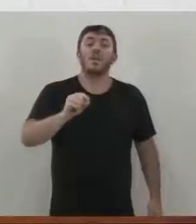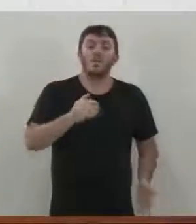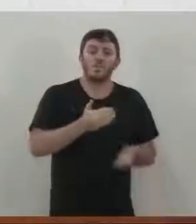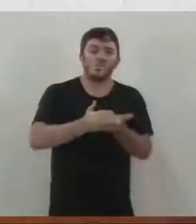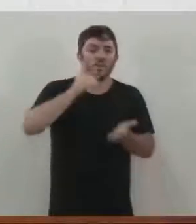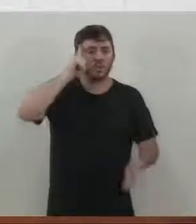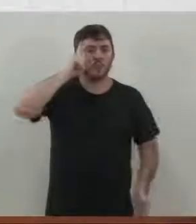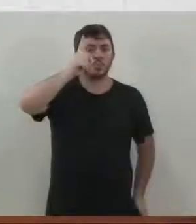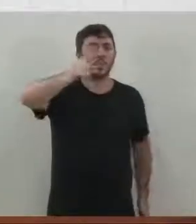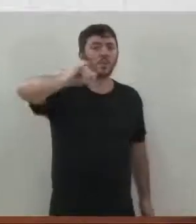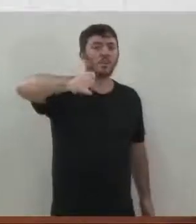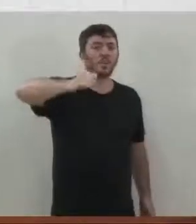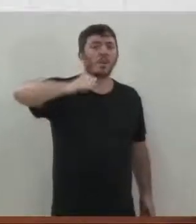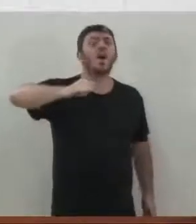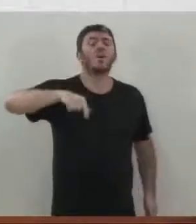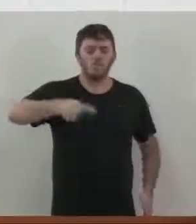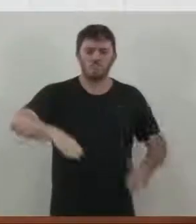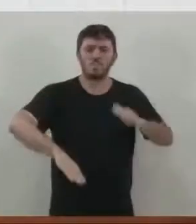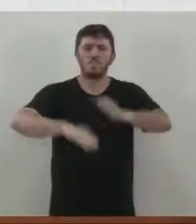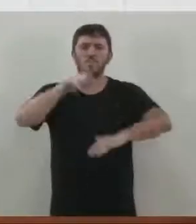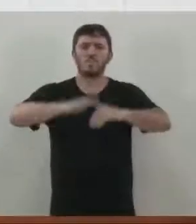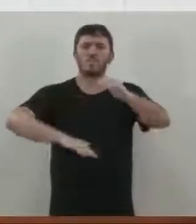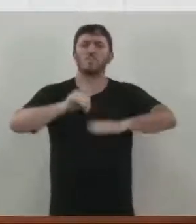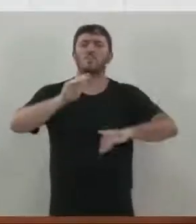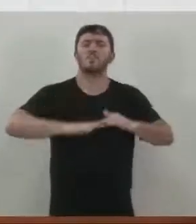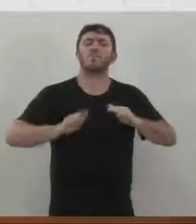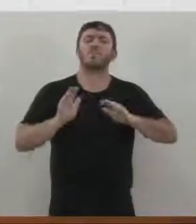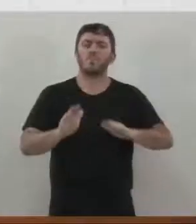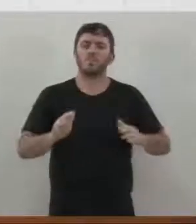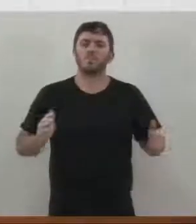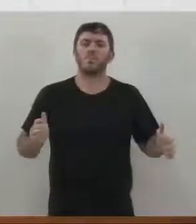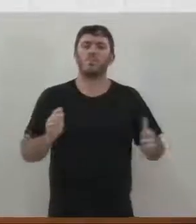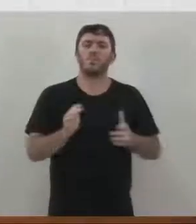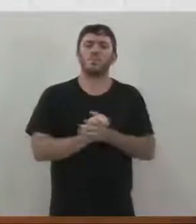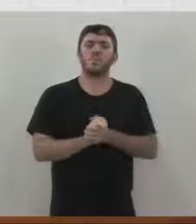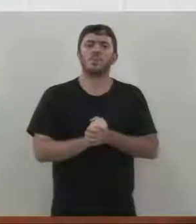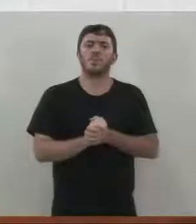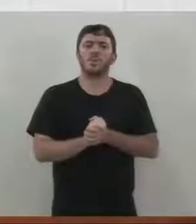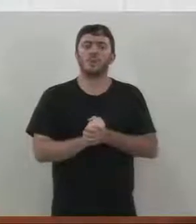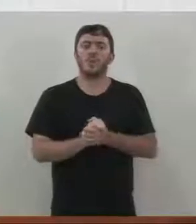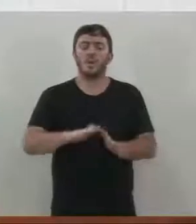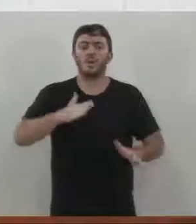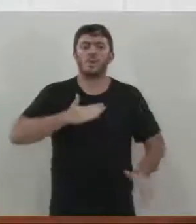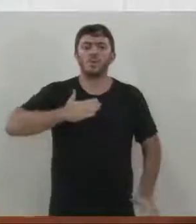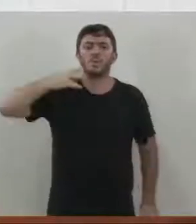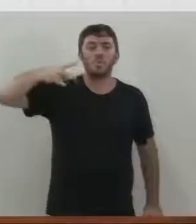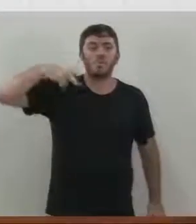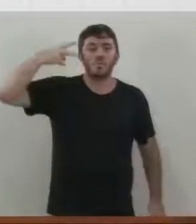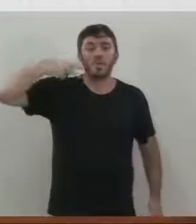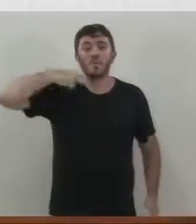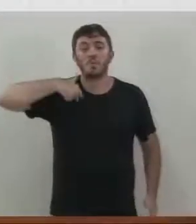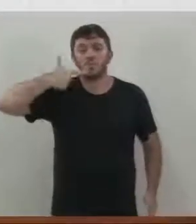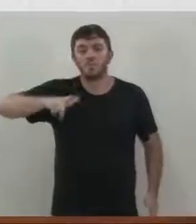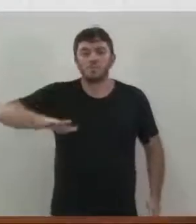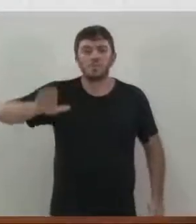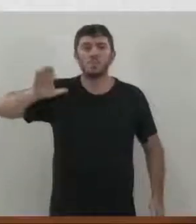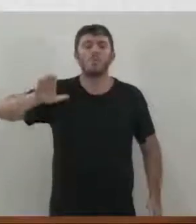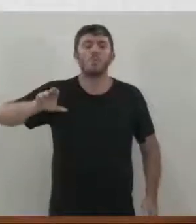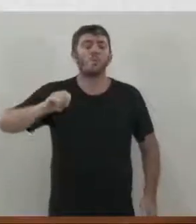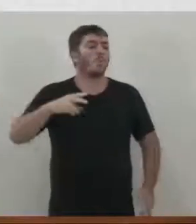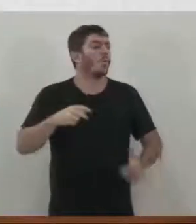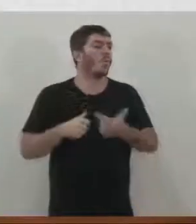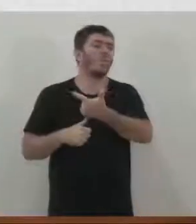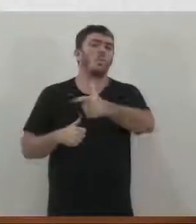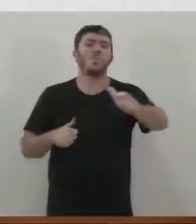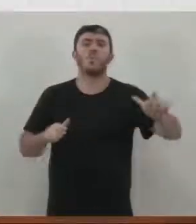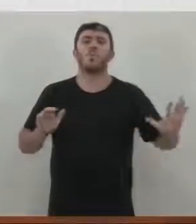coloque em prática esse projeto. Porque eu vou estar cobrando, seja eu como vereador reeleito ou não, ou